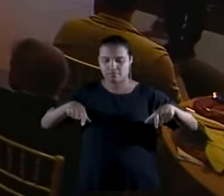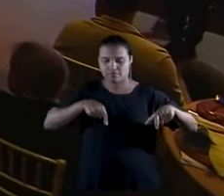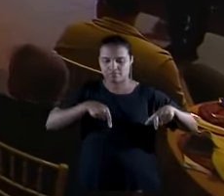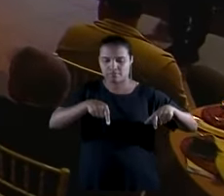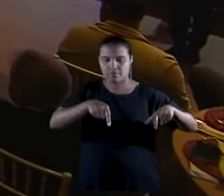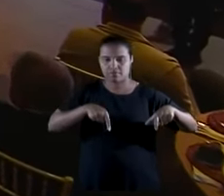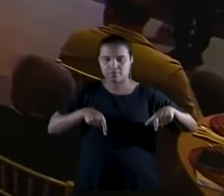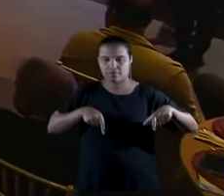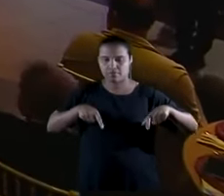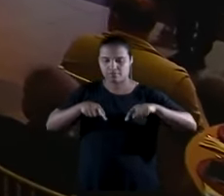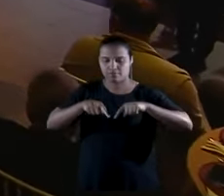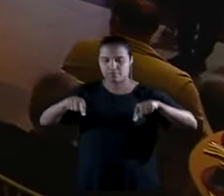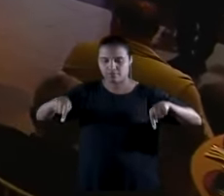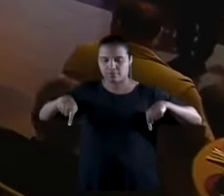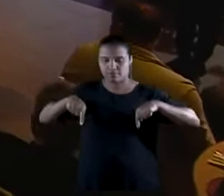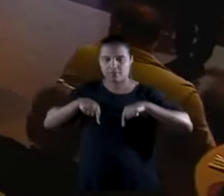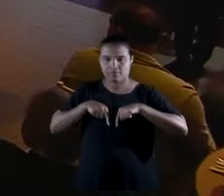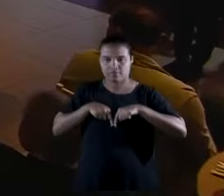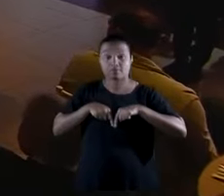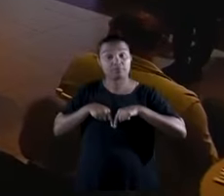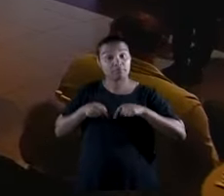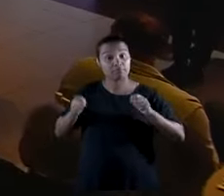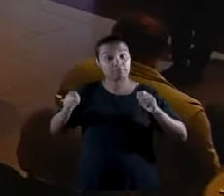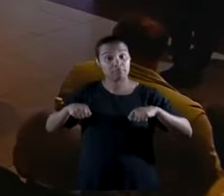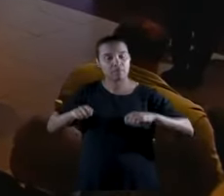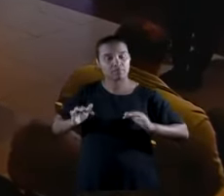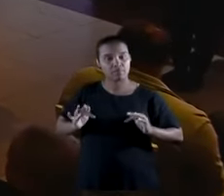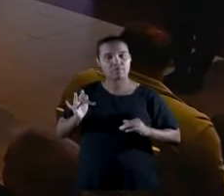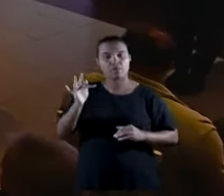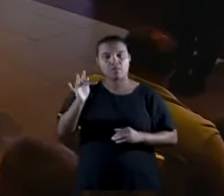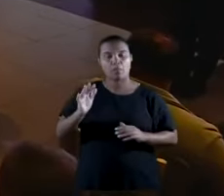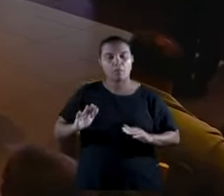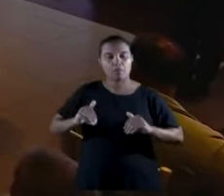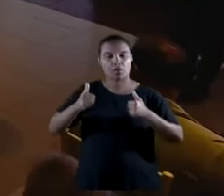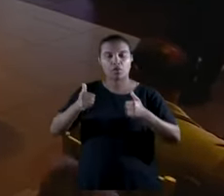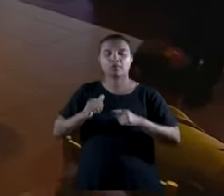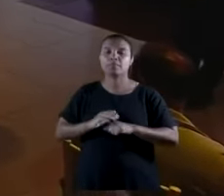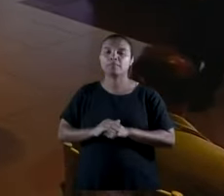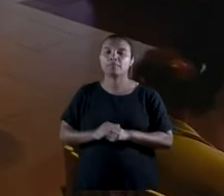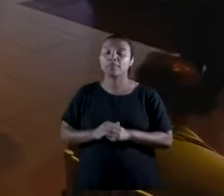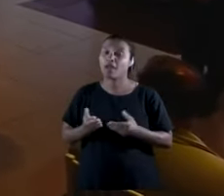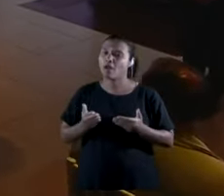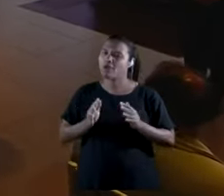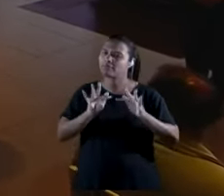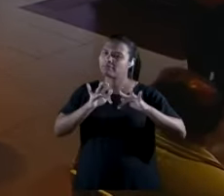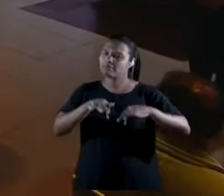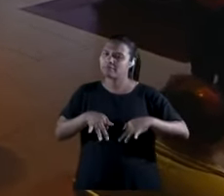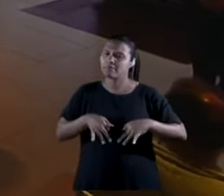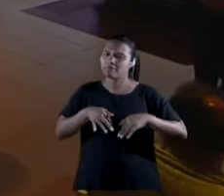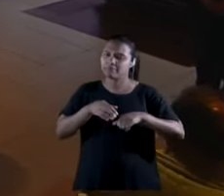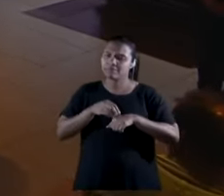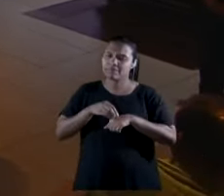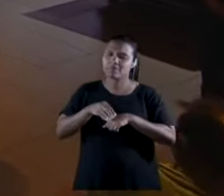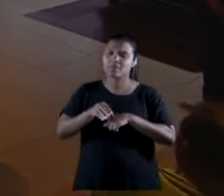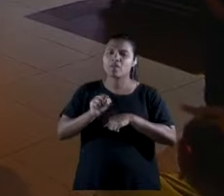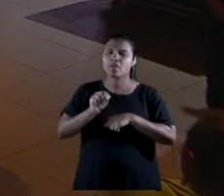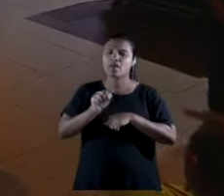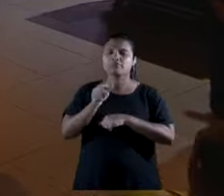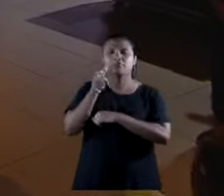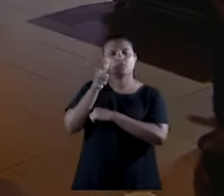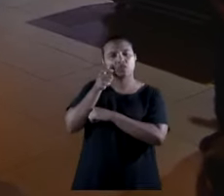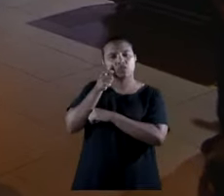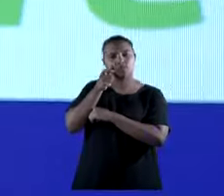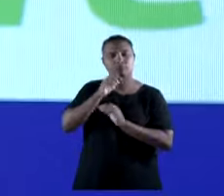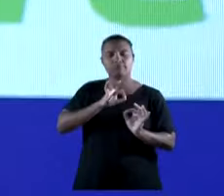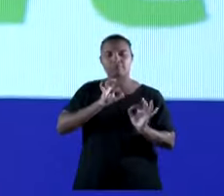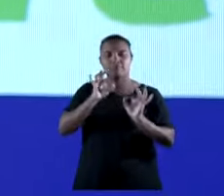paulista. Para encerrar, quero assistir com vocês um vídeo que representa tudo o que falei